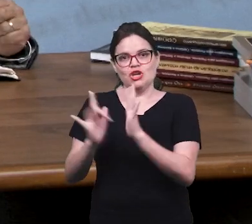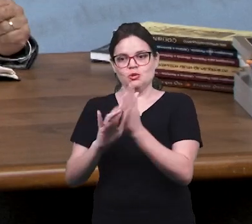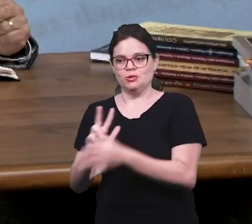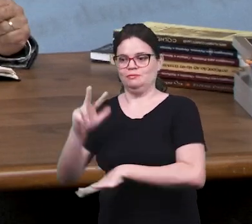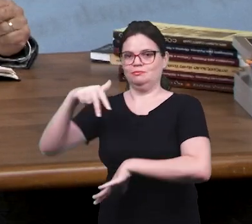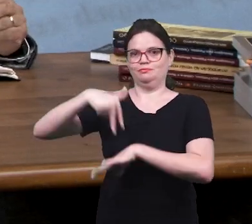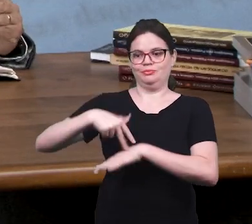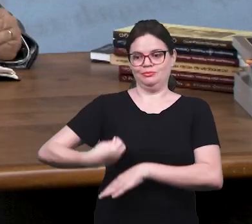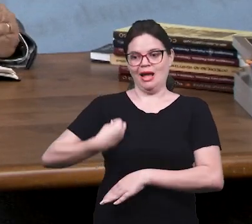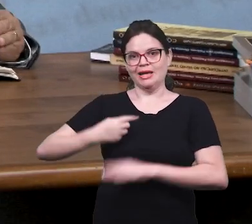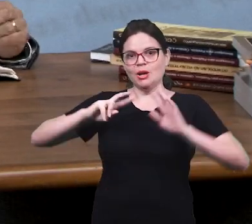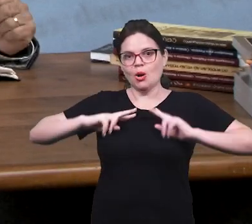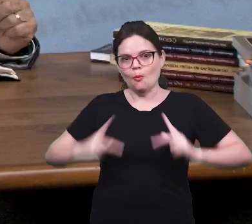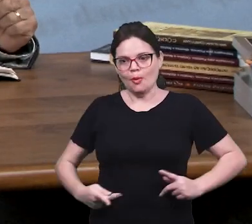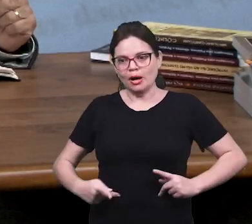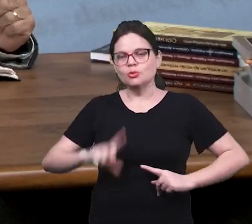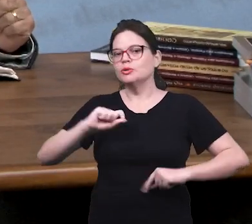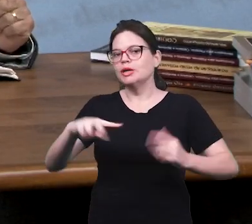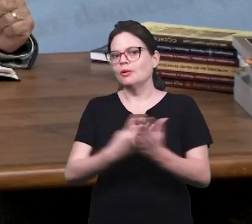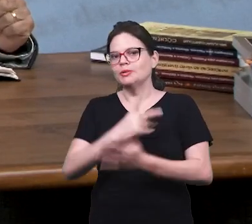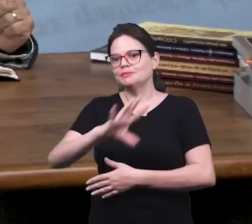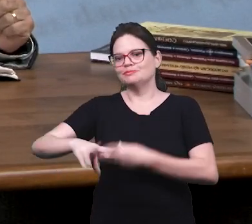Bíblia: o Novo Testamento.